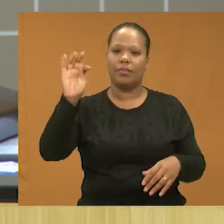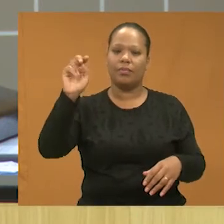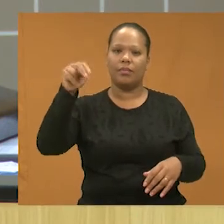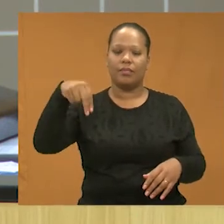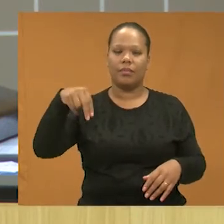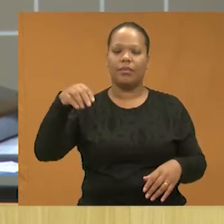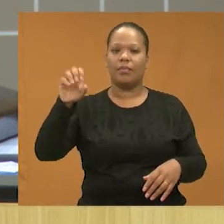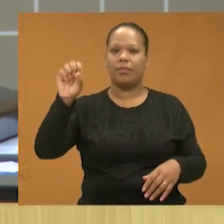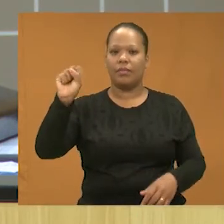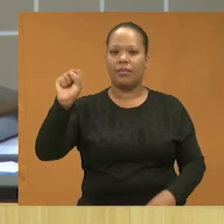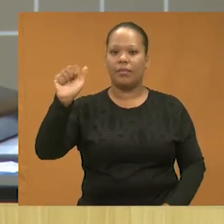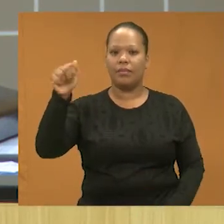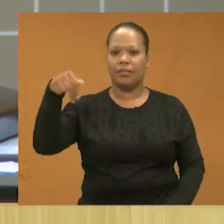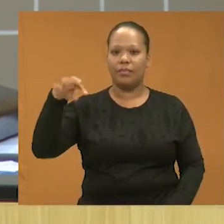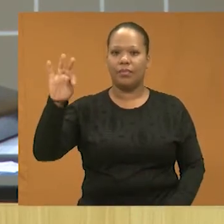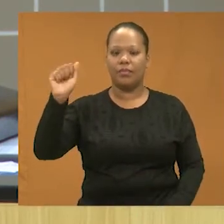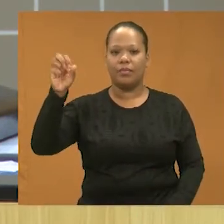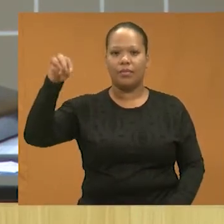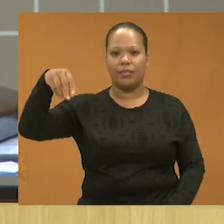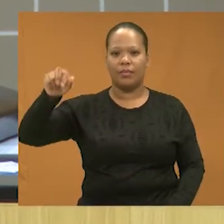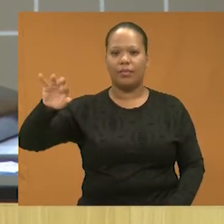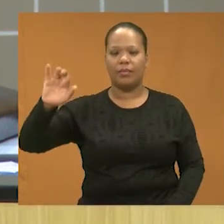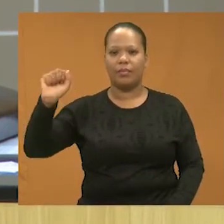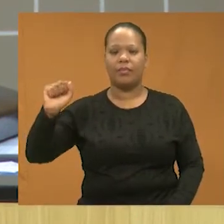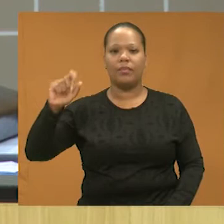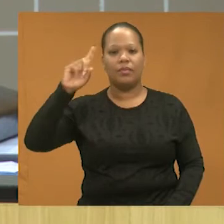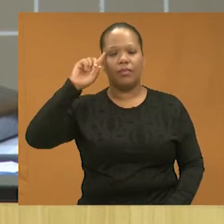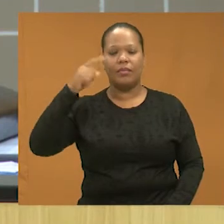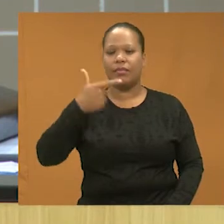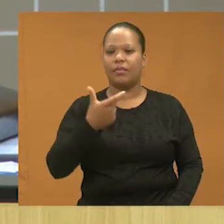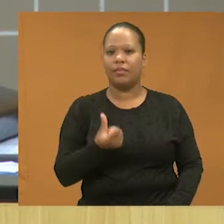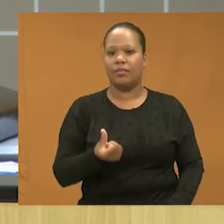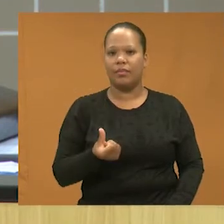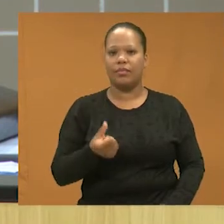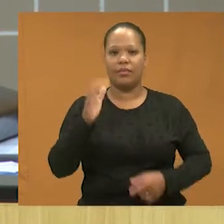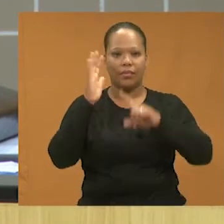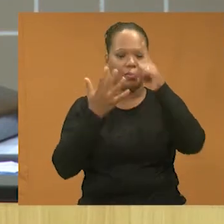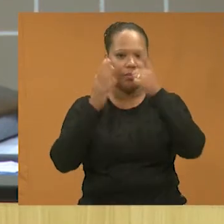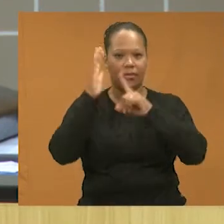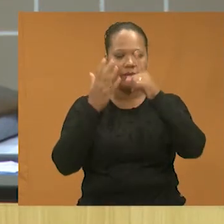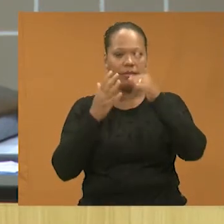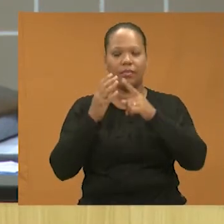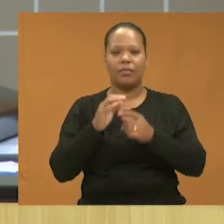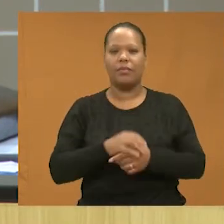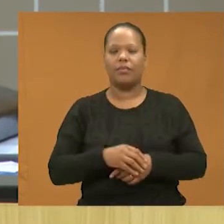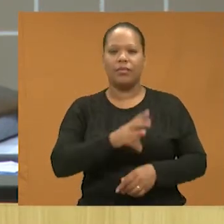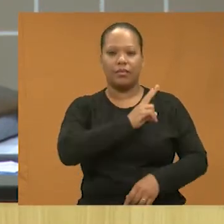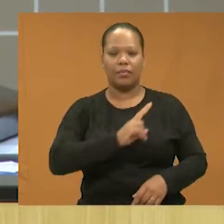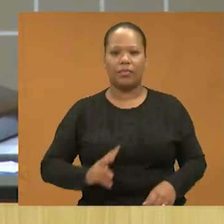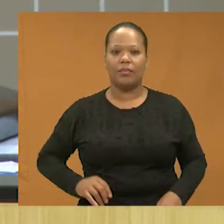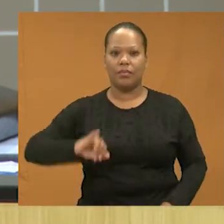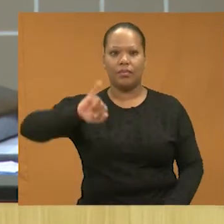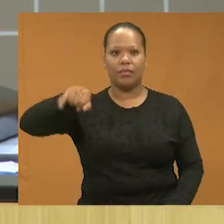dia 23 de fevereiro do corrente. Autoria, vereador Juarez